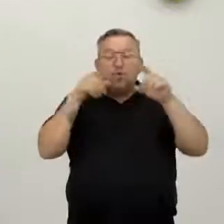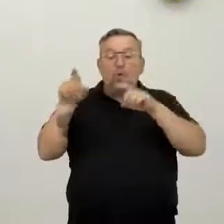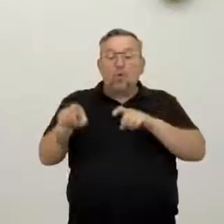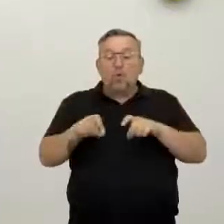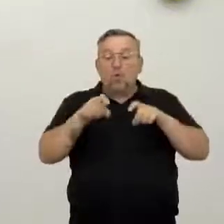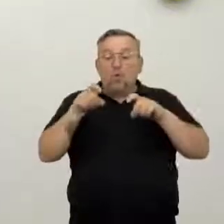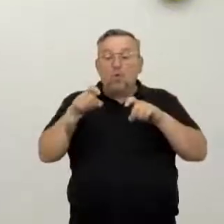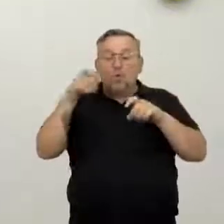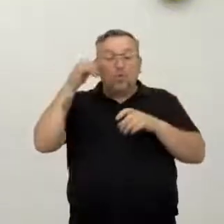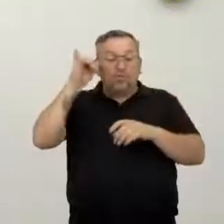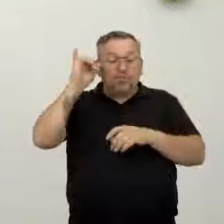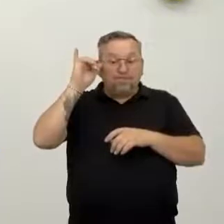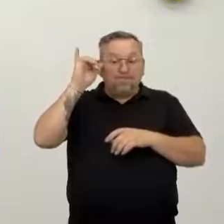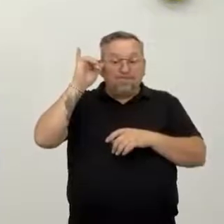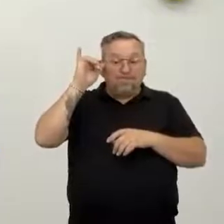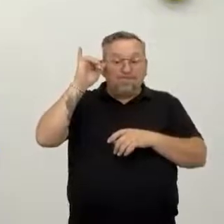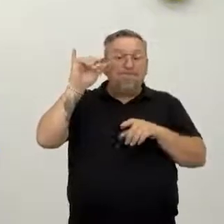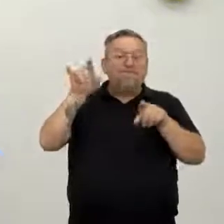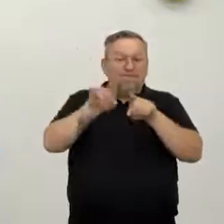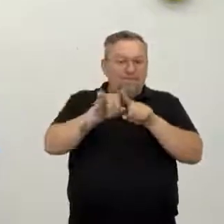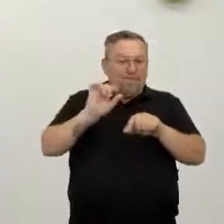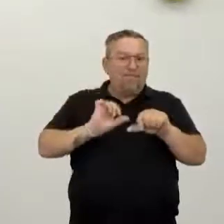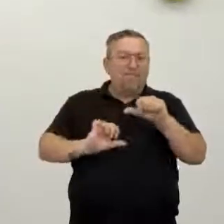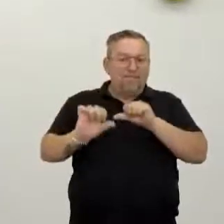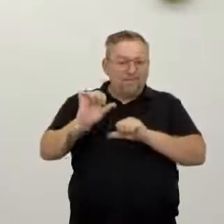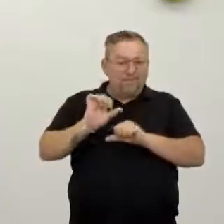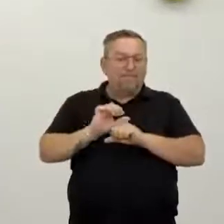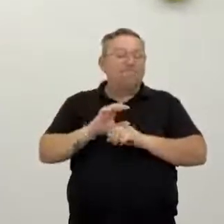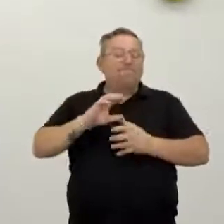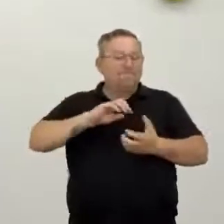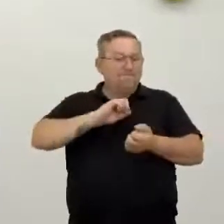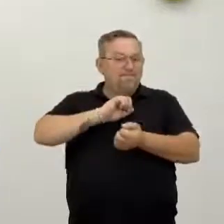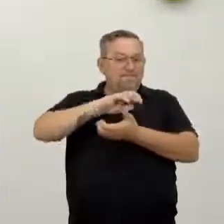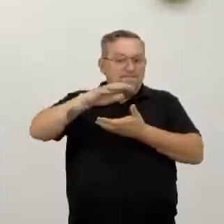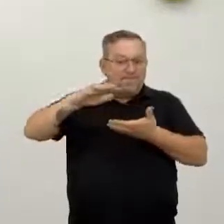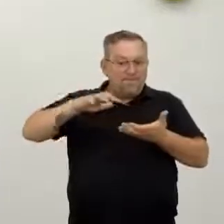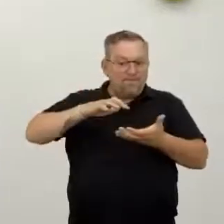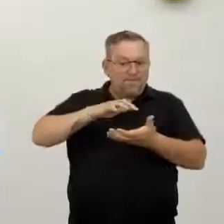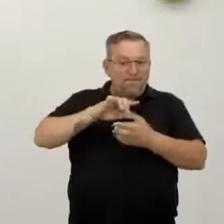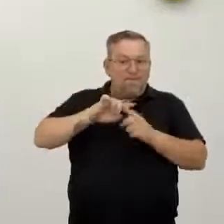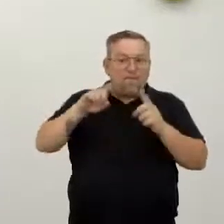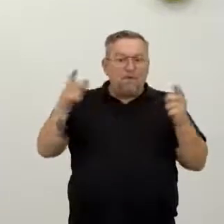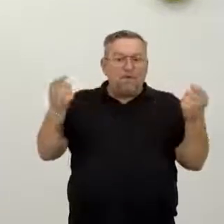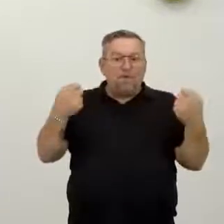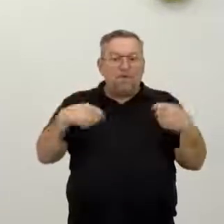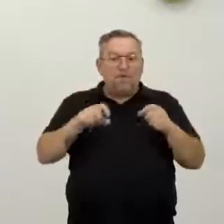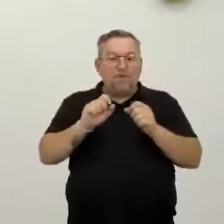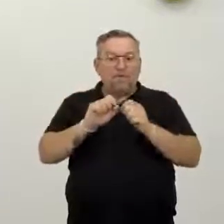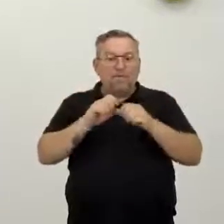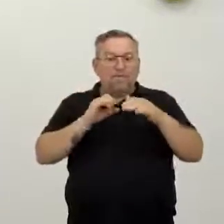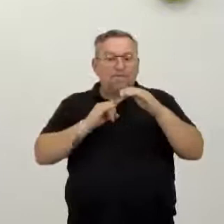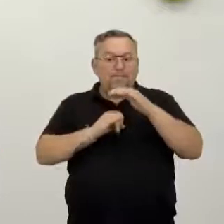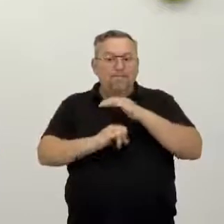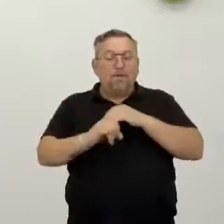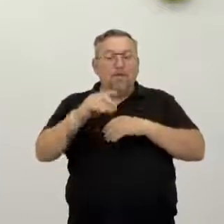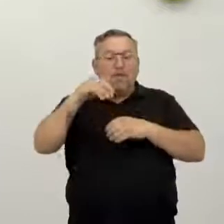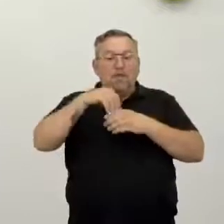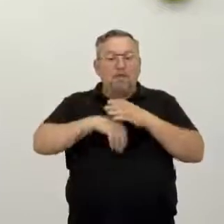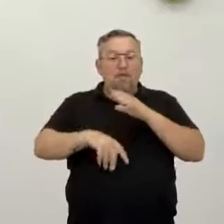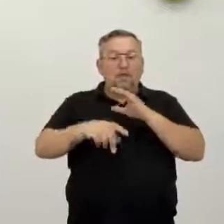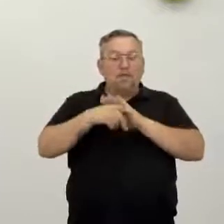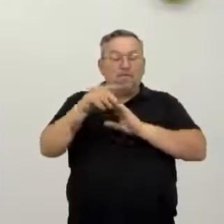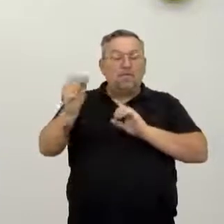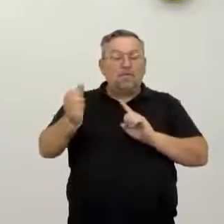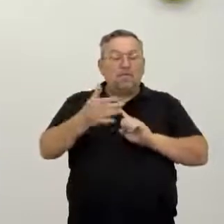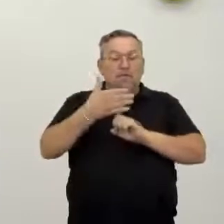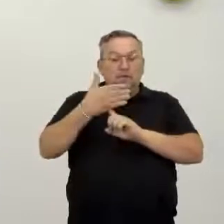como na pecuária. Isso é uma transformação, realmente é uma revolução, mas que precisa, né, de investimento dentro da própria